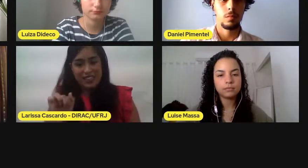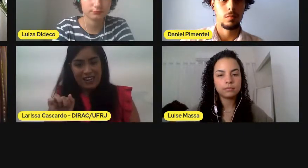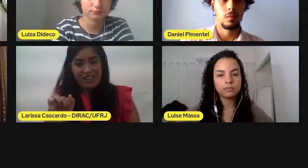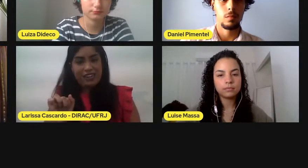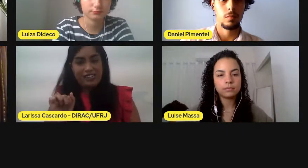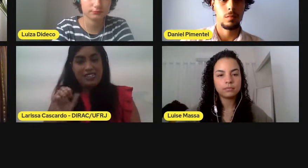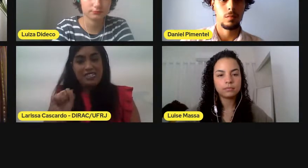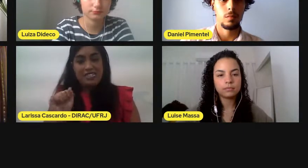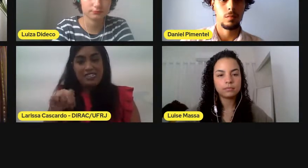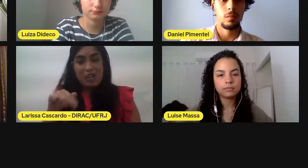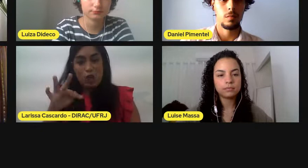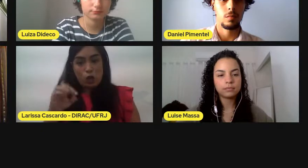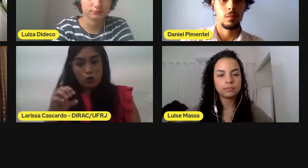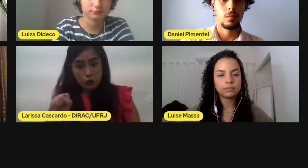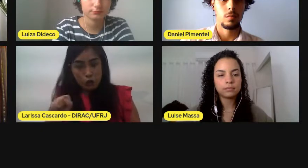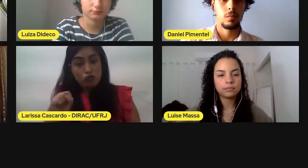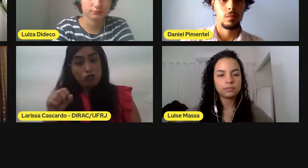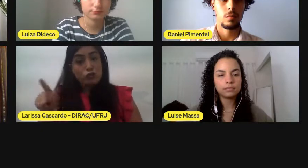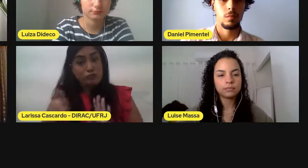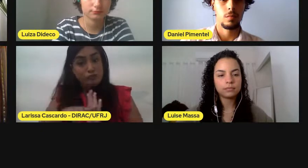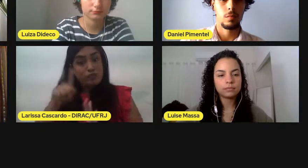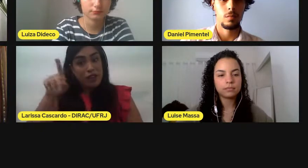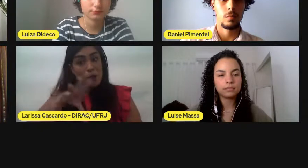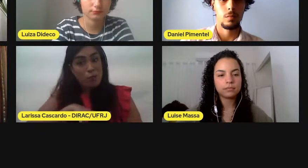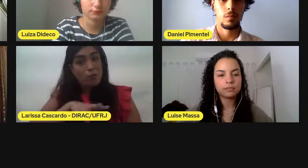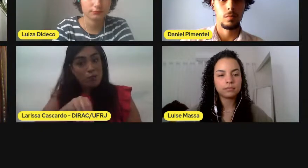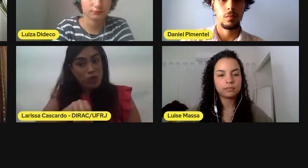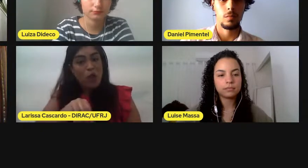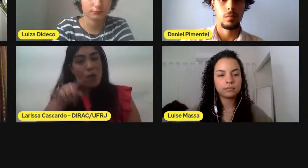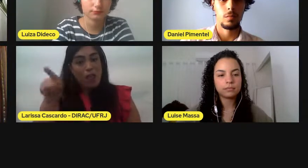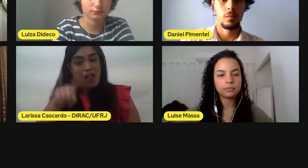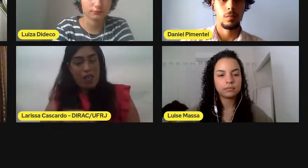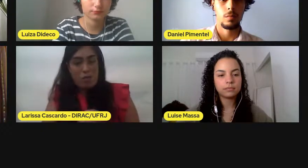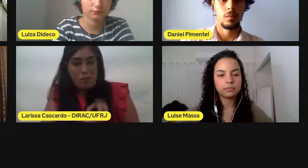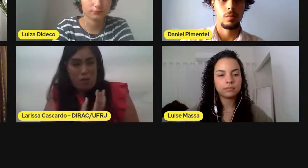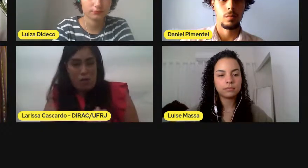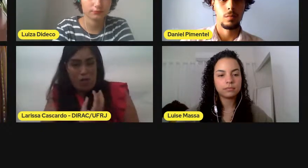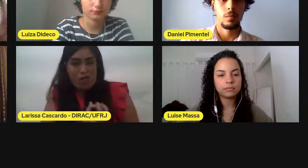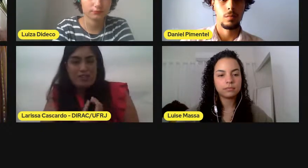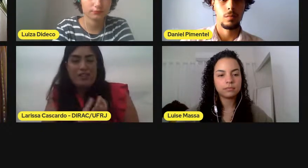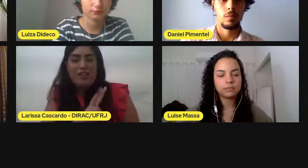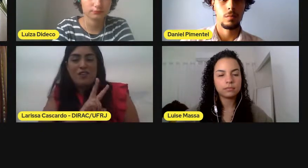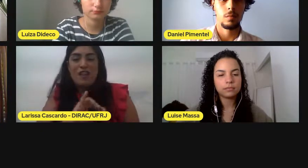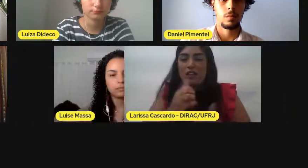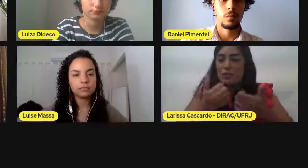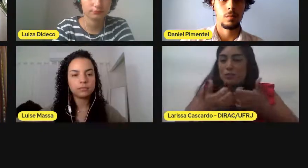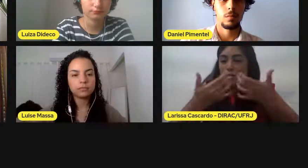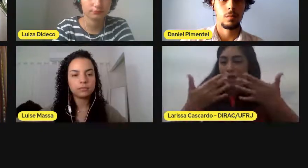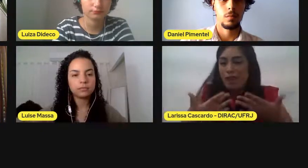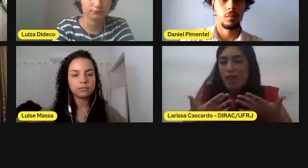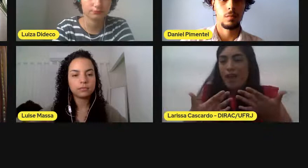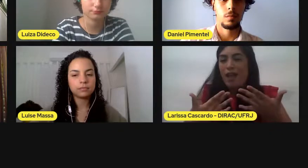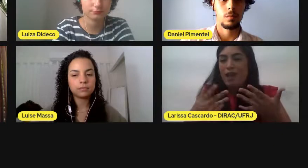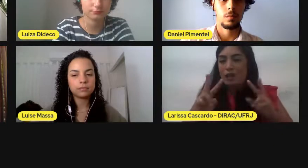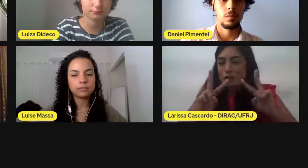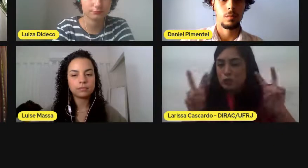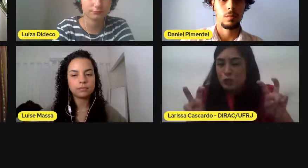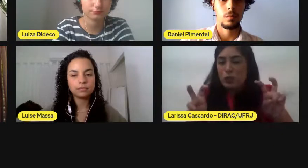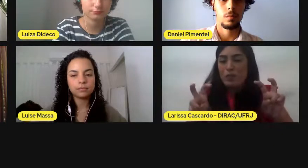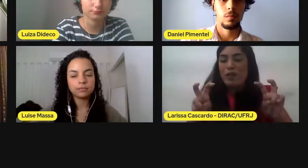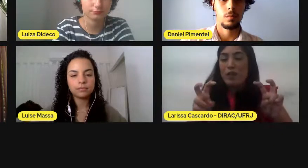está aqui conosco para nos ajudar a pensar o desassossego com uma cabeça portuguesa.